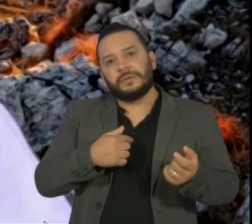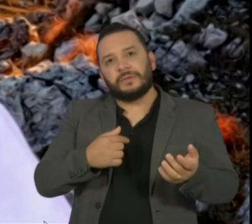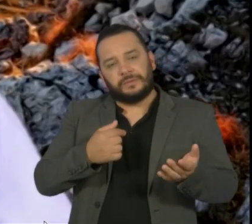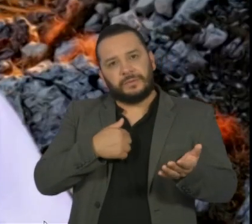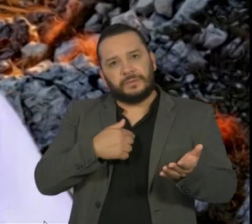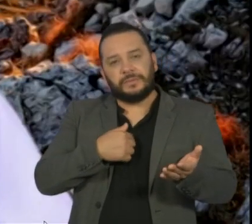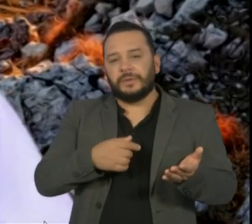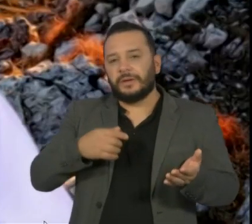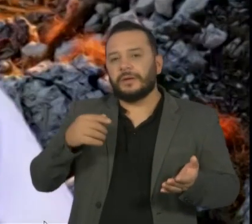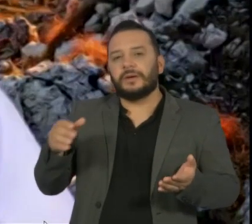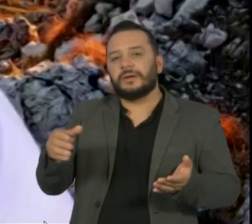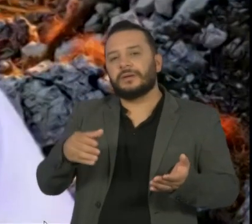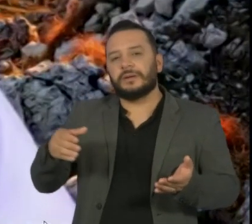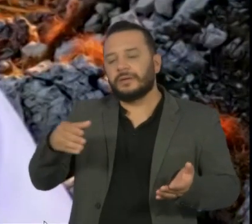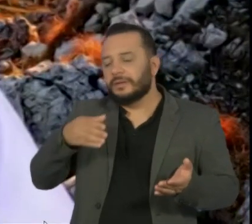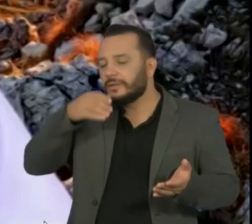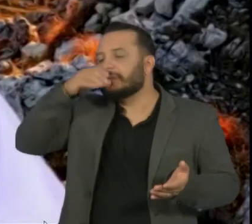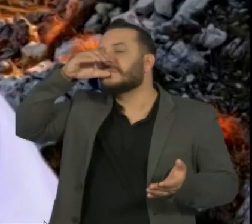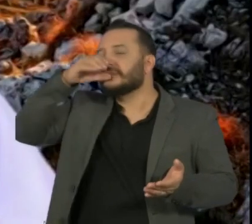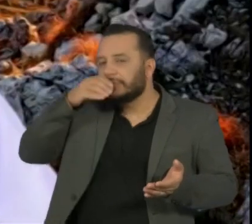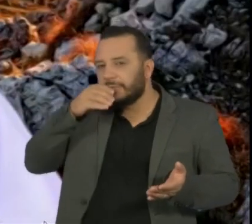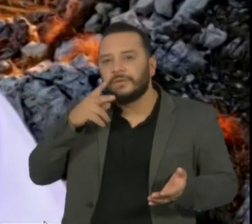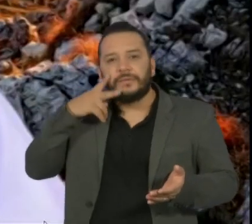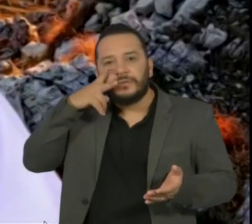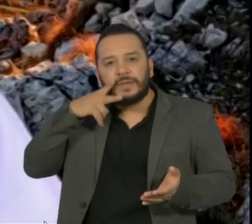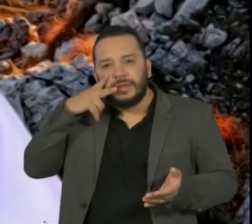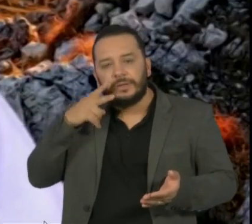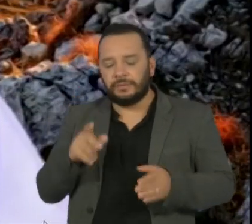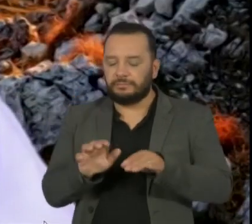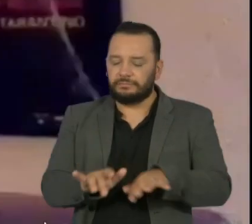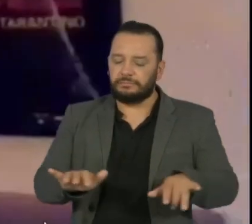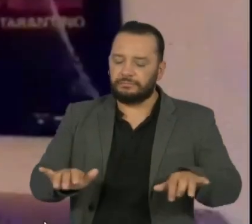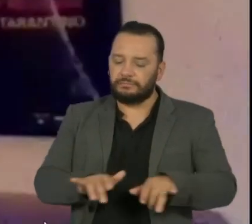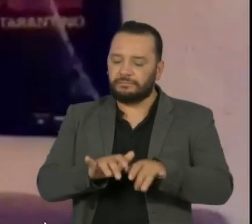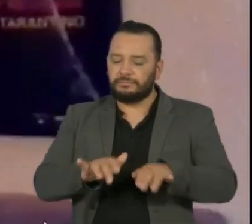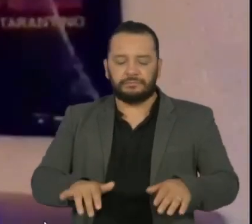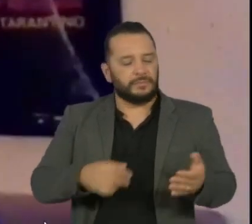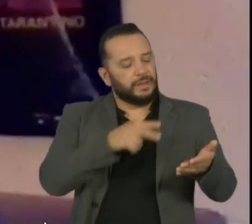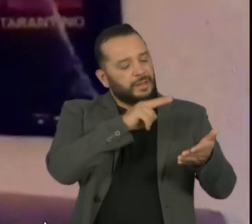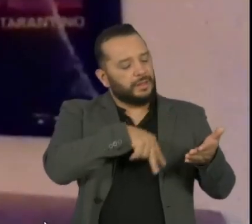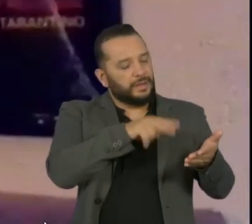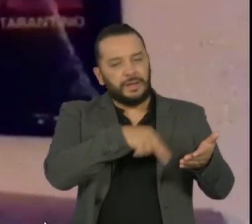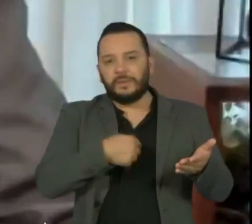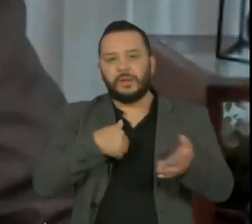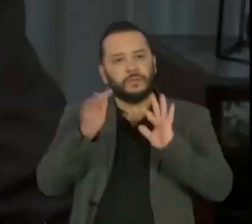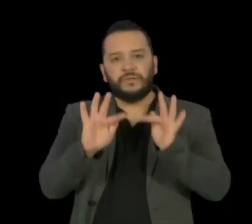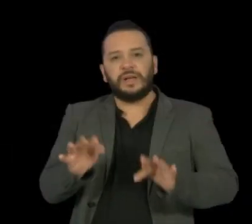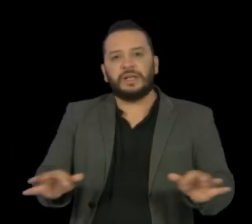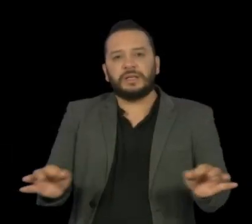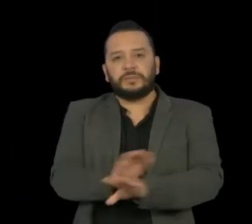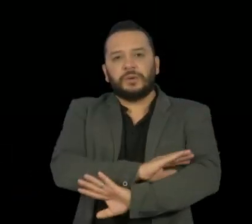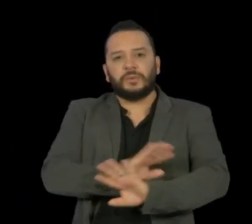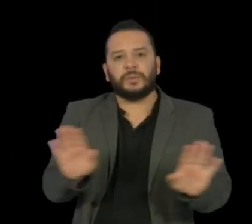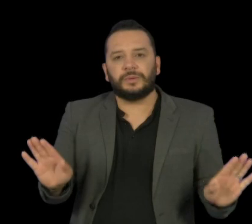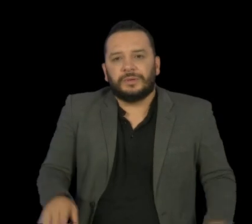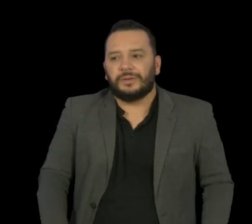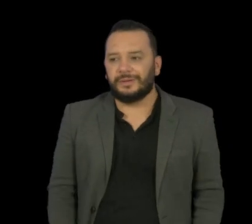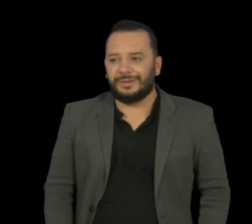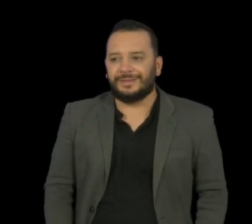o resto da minha existência relativamente feliz. Muito obrigado. Obrigado, abraço.